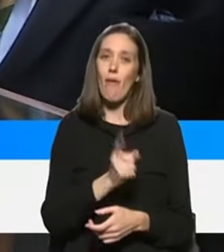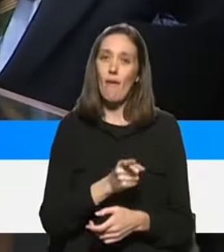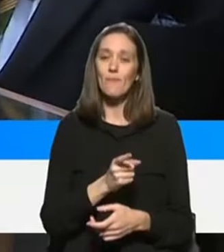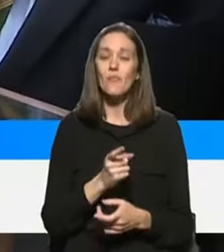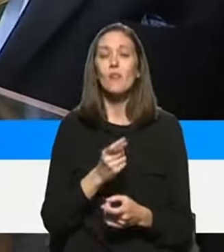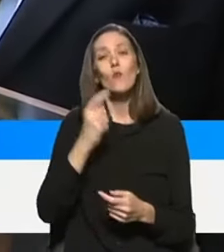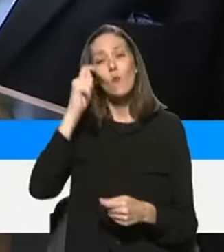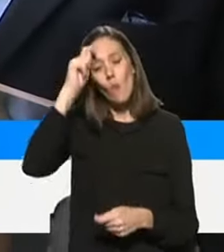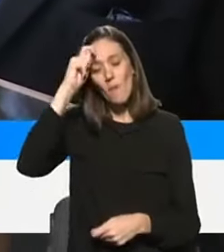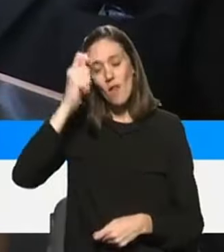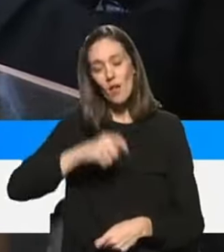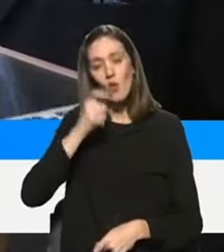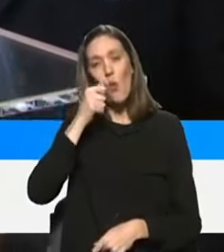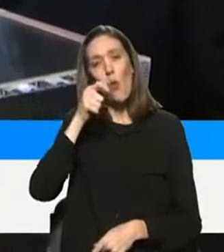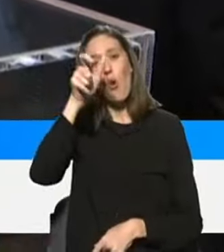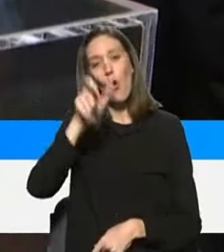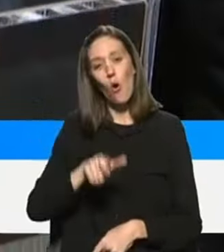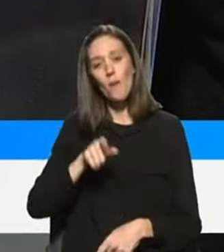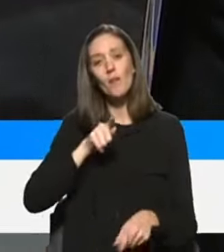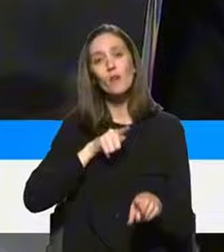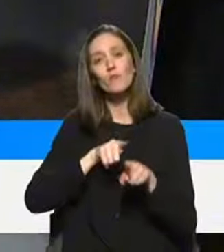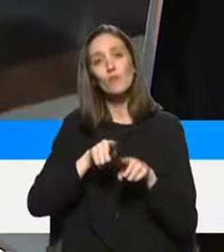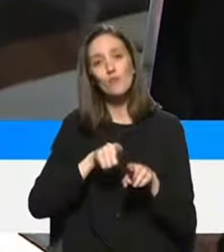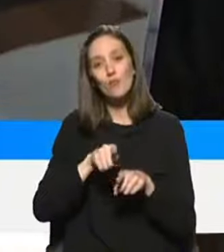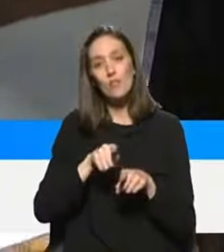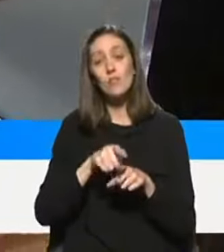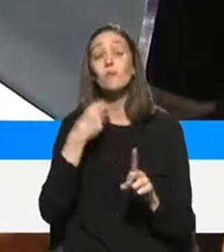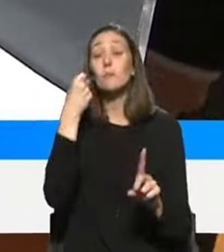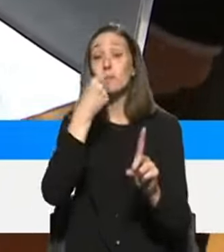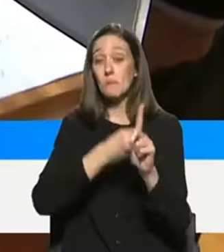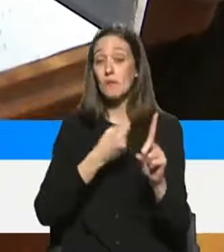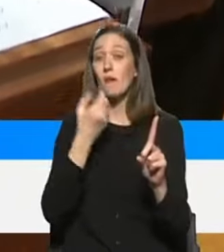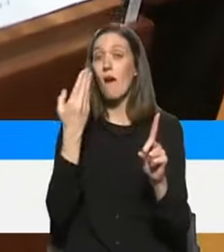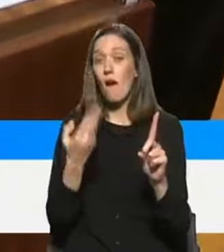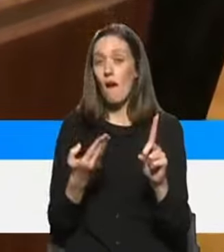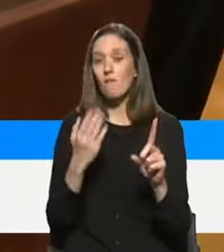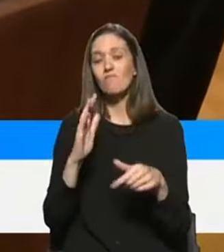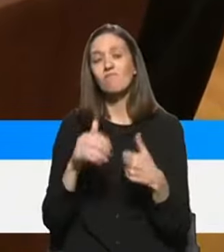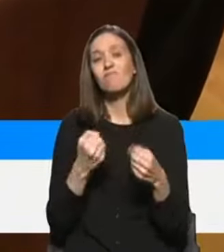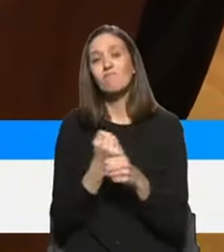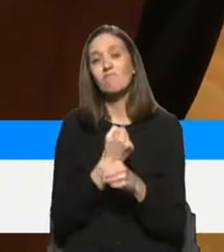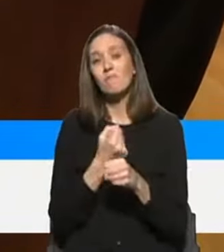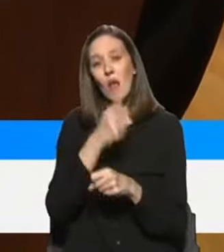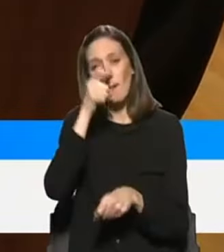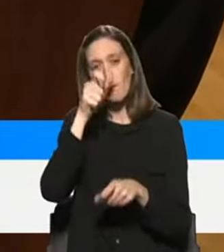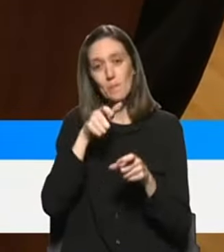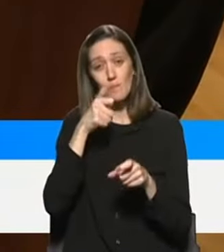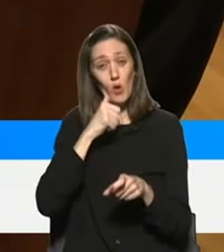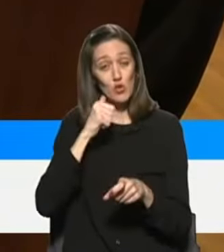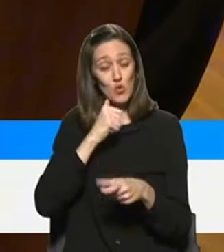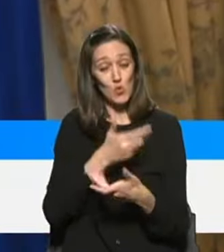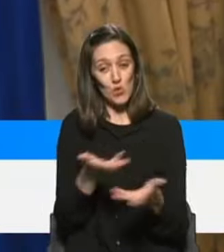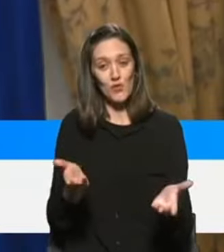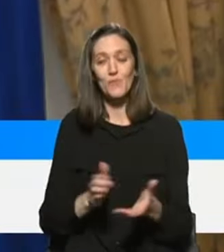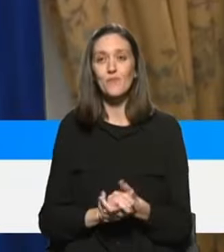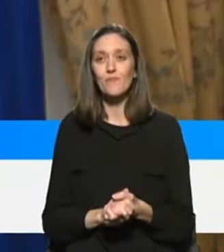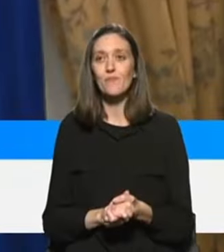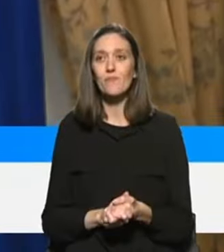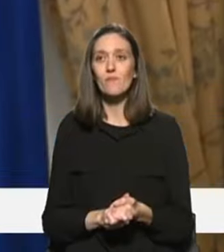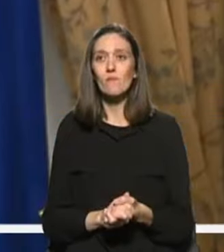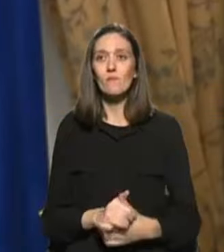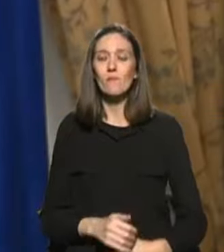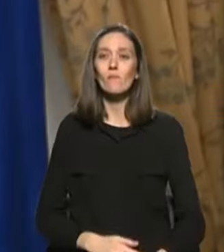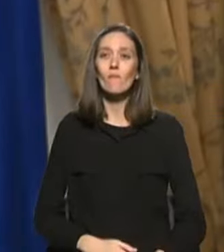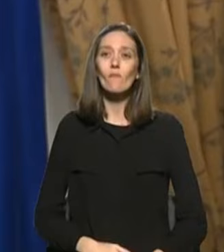homenagem ao homem e político que teve uma missão, servir os Açores. É mais um reconhecimento à sua